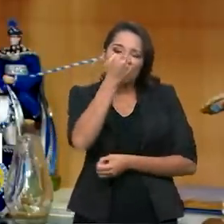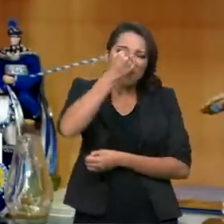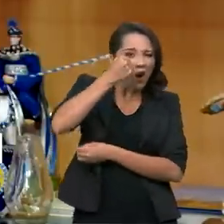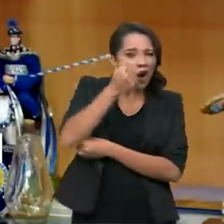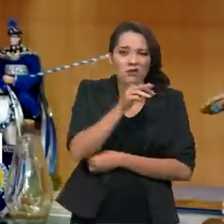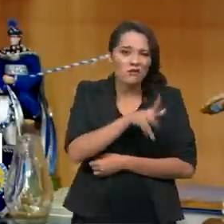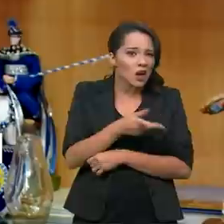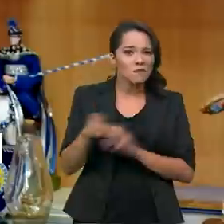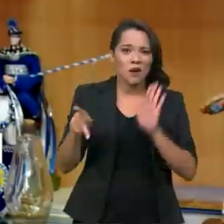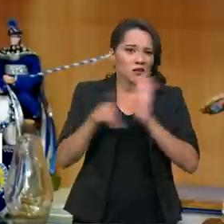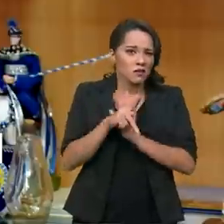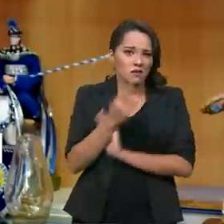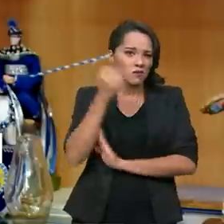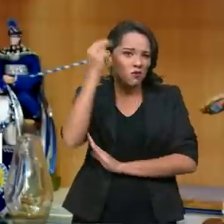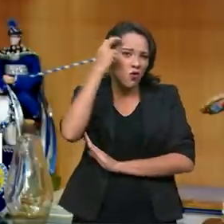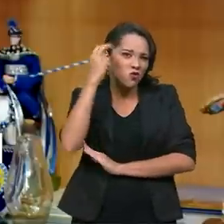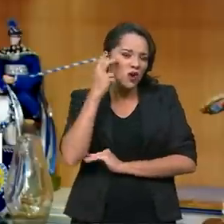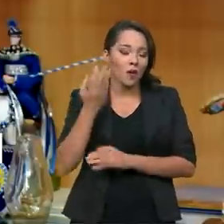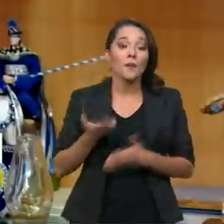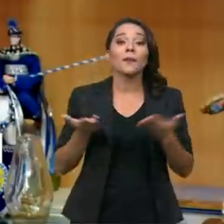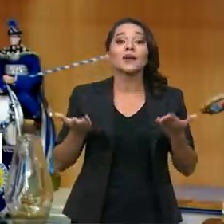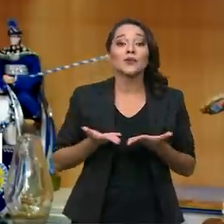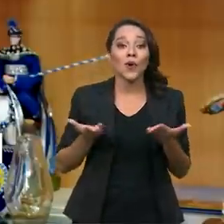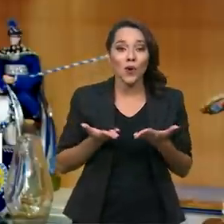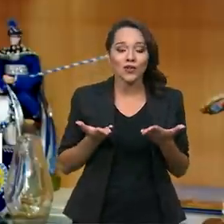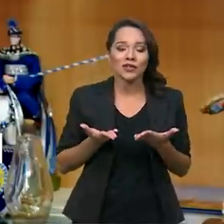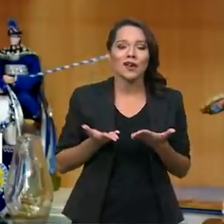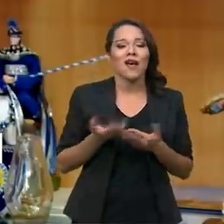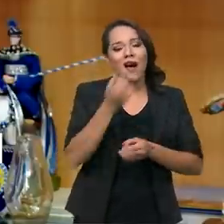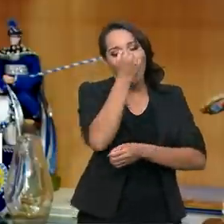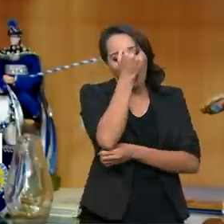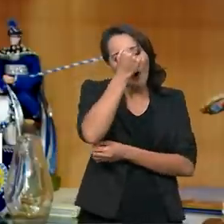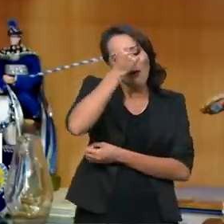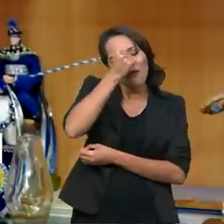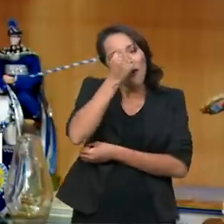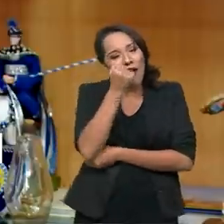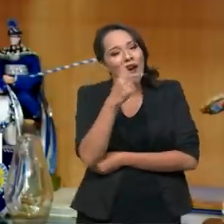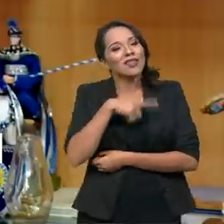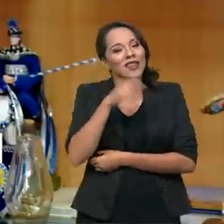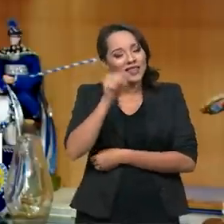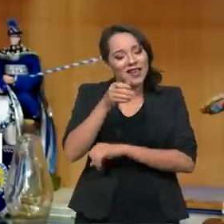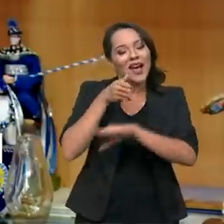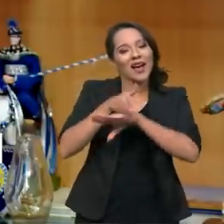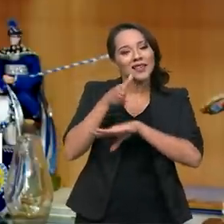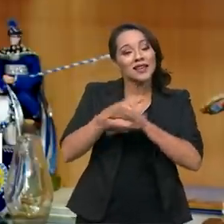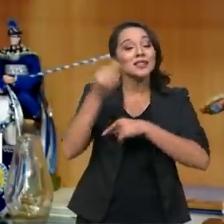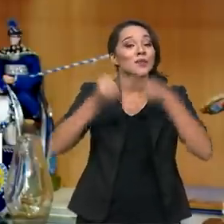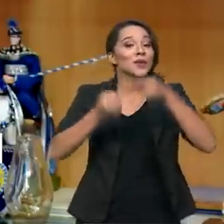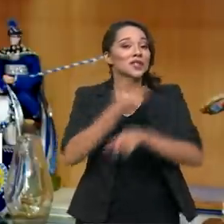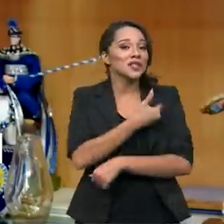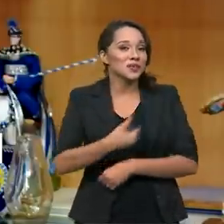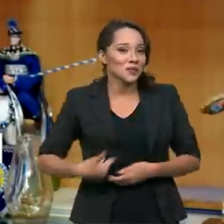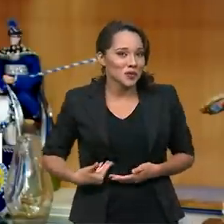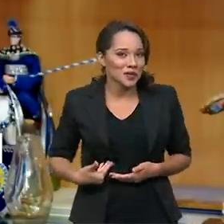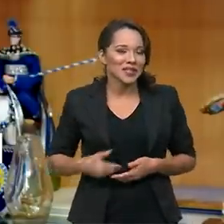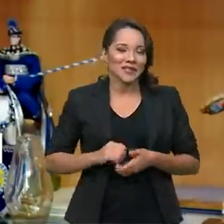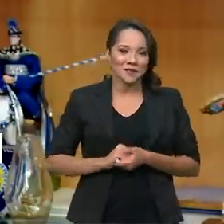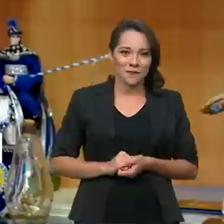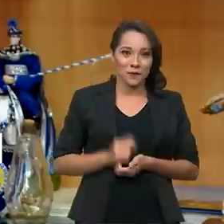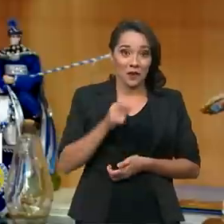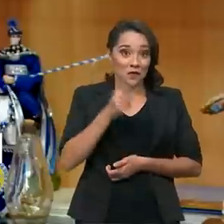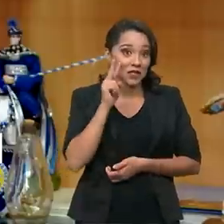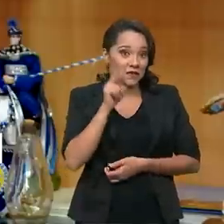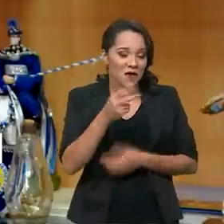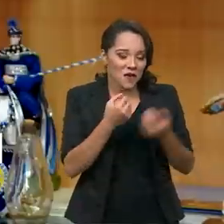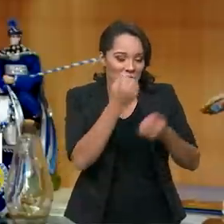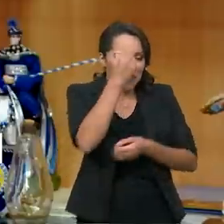você patrimônio cultural imaterial mas hoje Através disso o forró Tem sim acesso a políticas públicas você